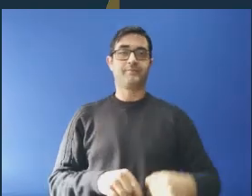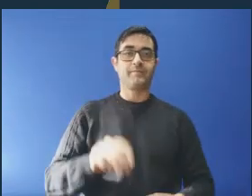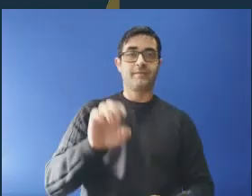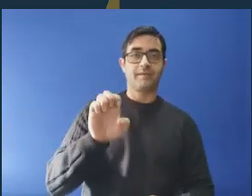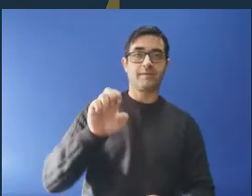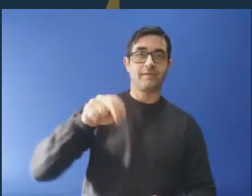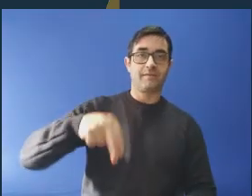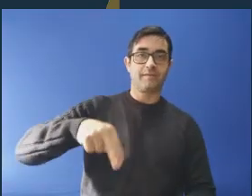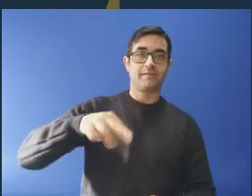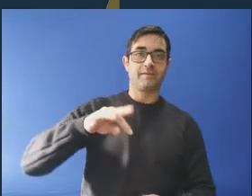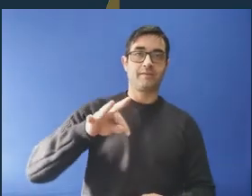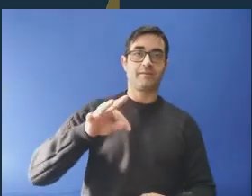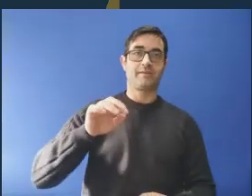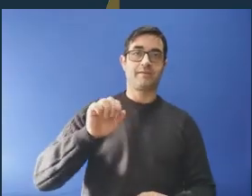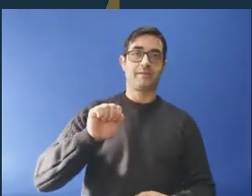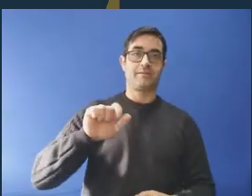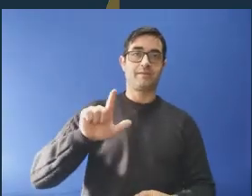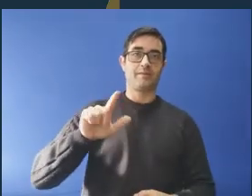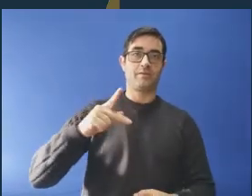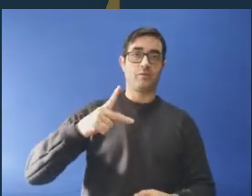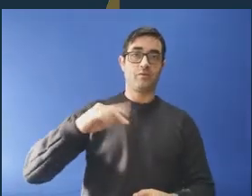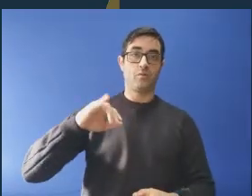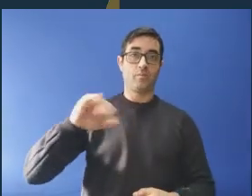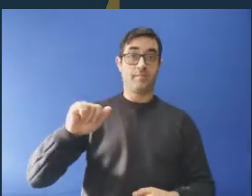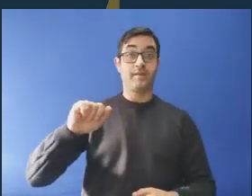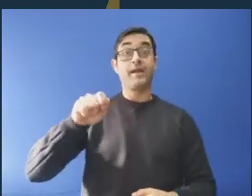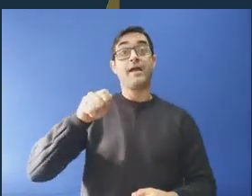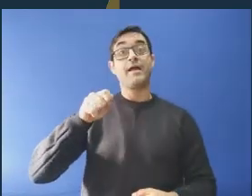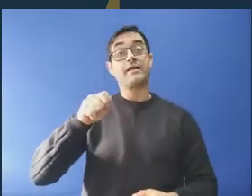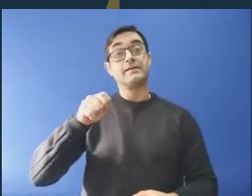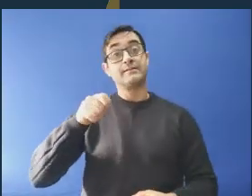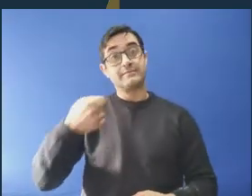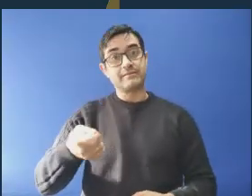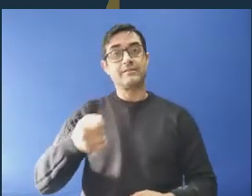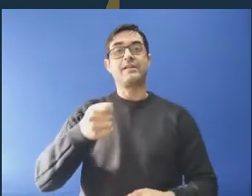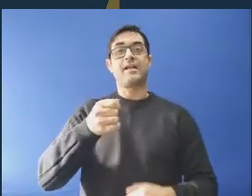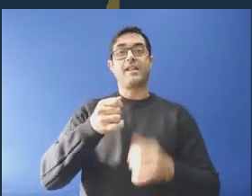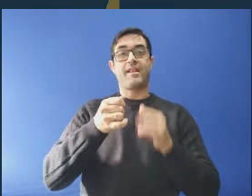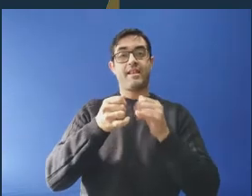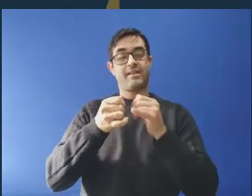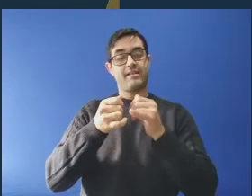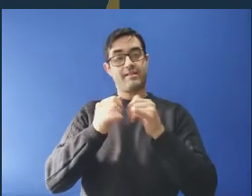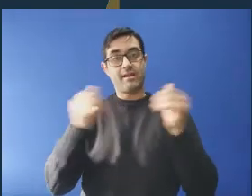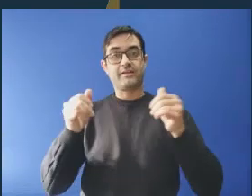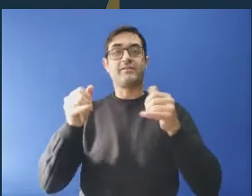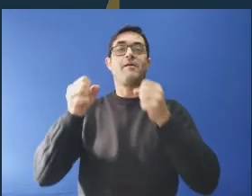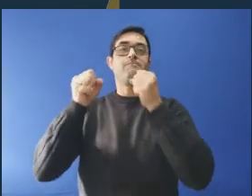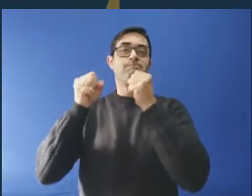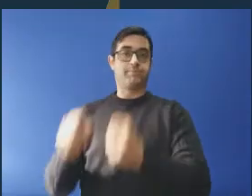a energia potencial. Tá? E o calor sempre vai fluir